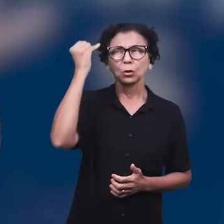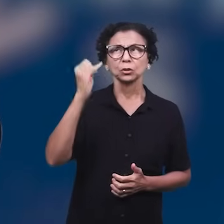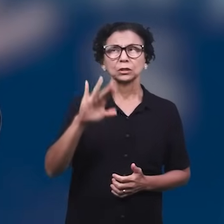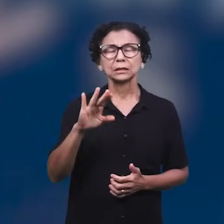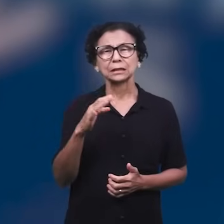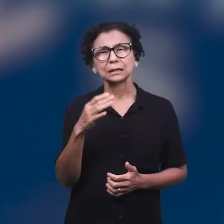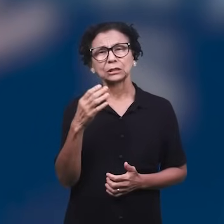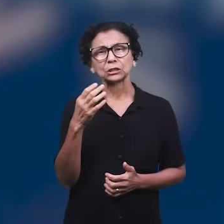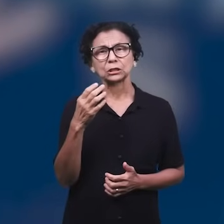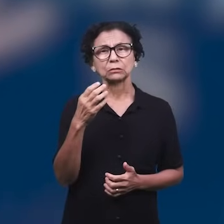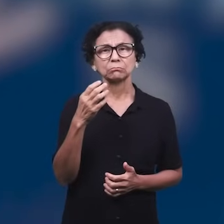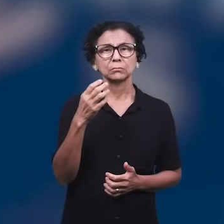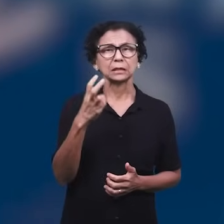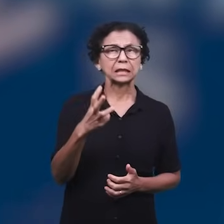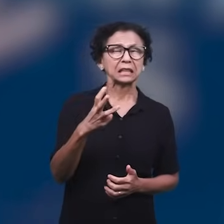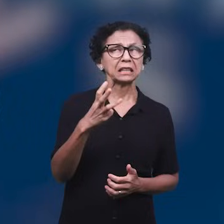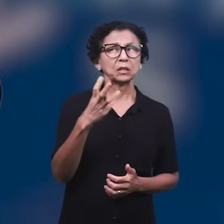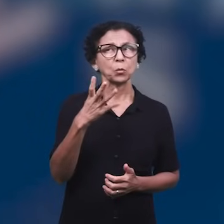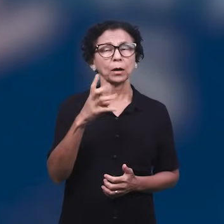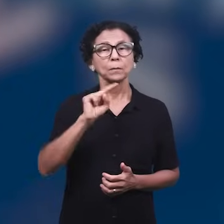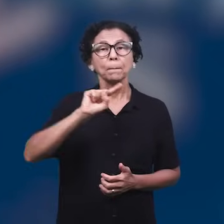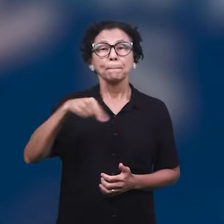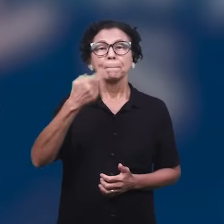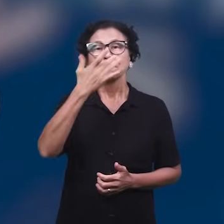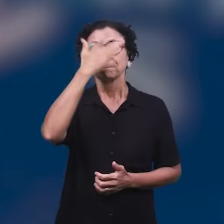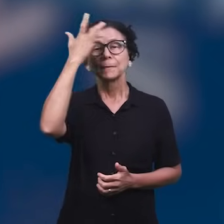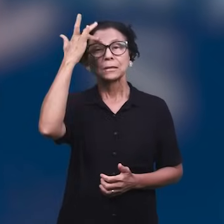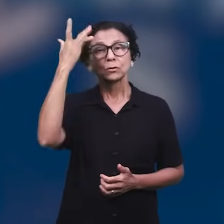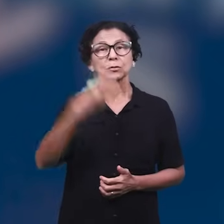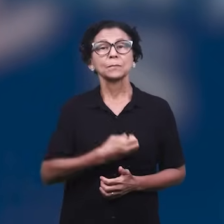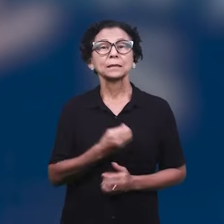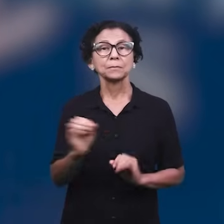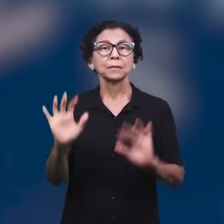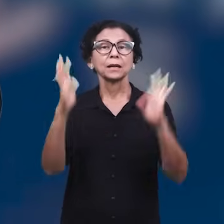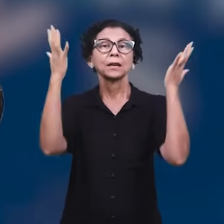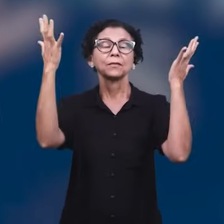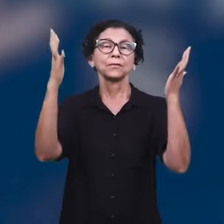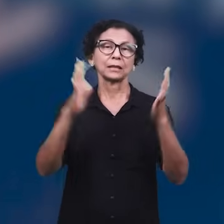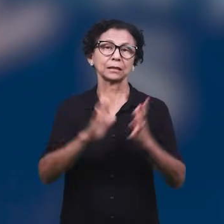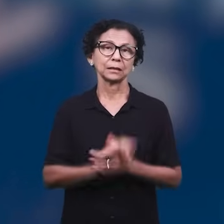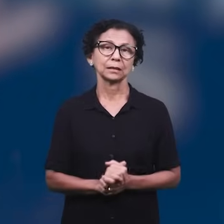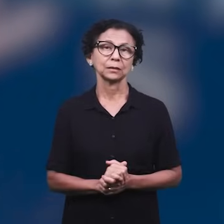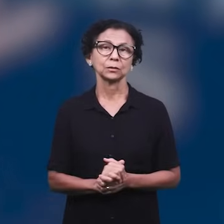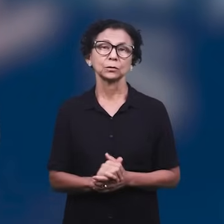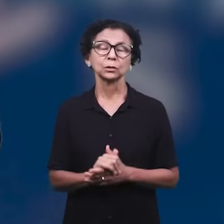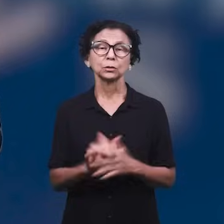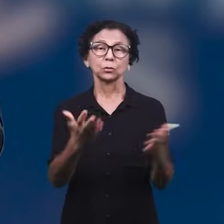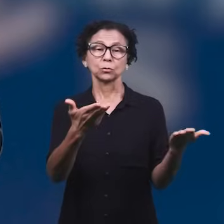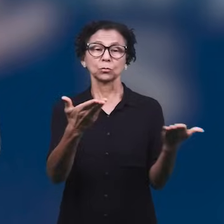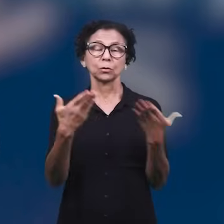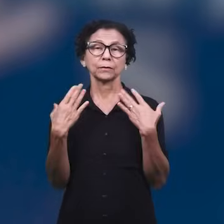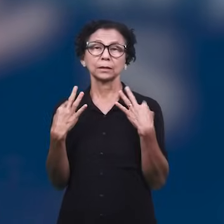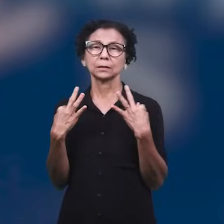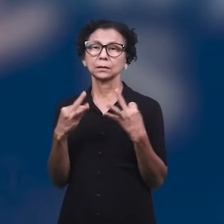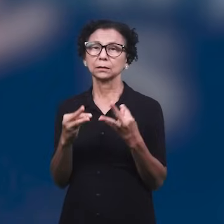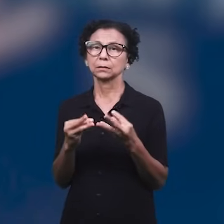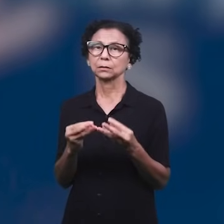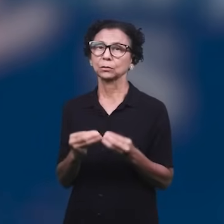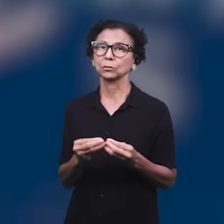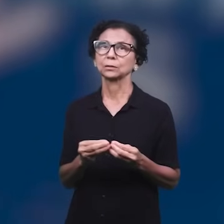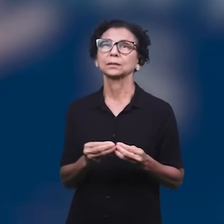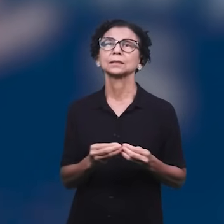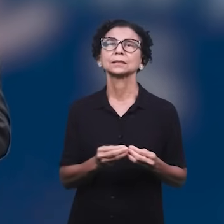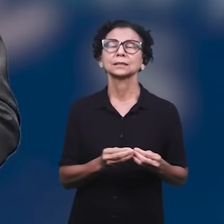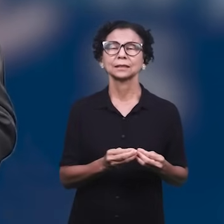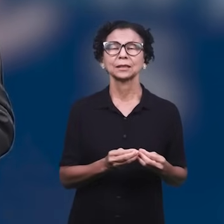e 4 mil pessoas neste evento. E todos aqui do estado são nossos convidados para receberem uma bênção da parte de